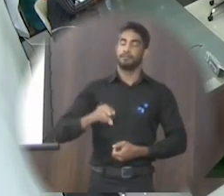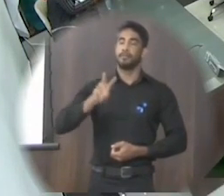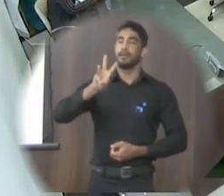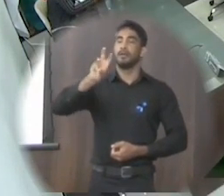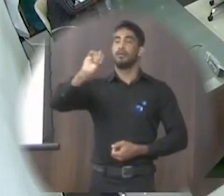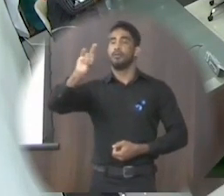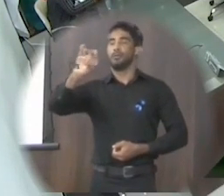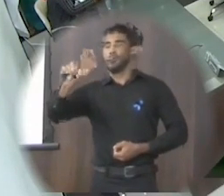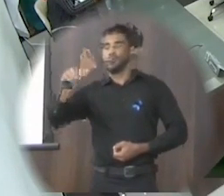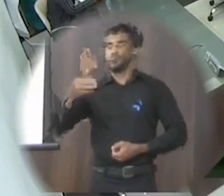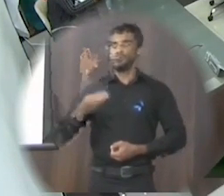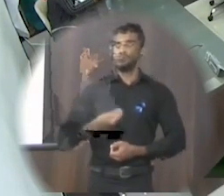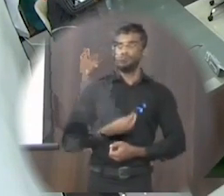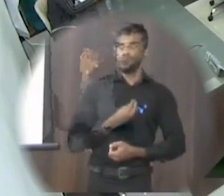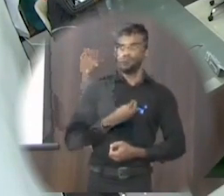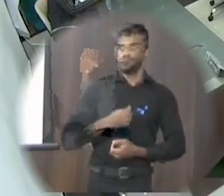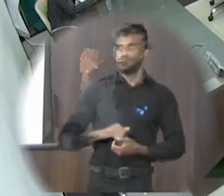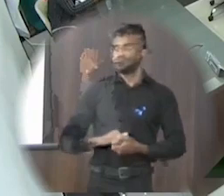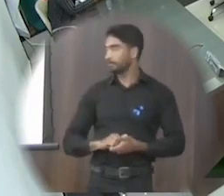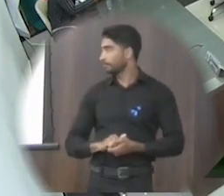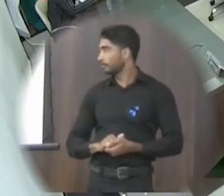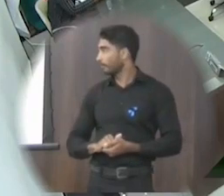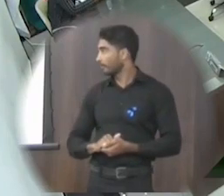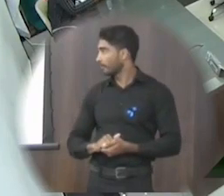Uíris Carlos Lopes. Presente.